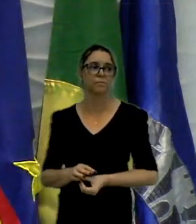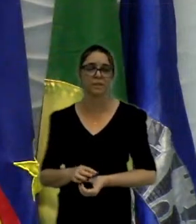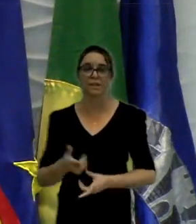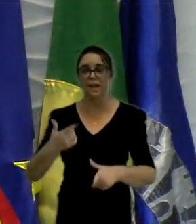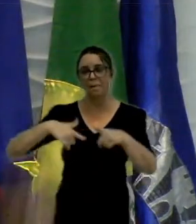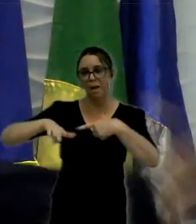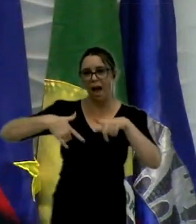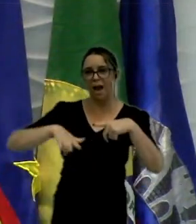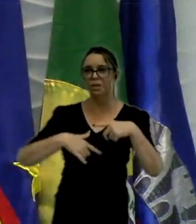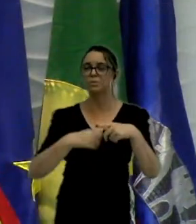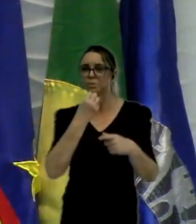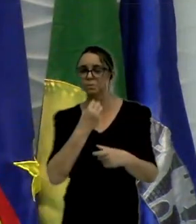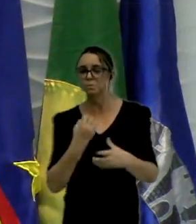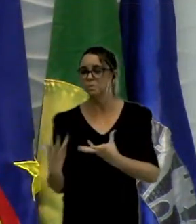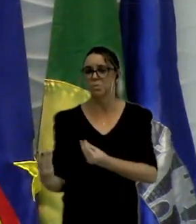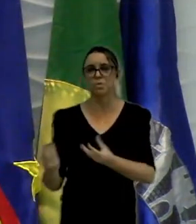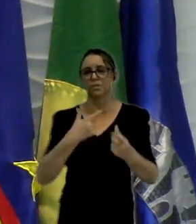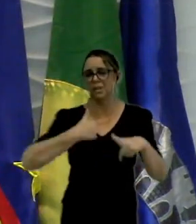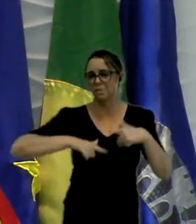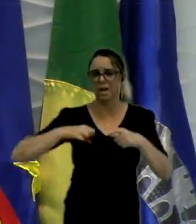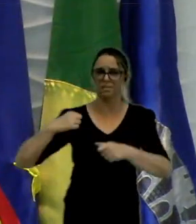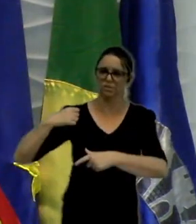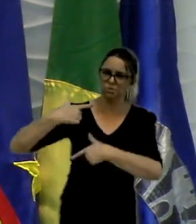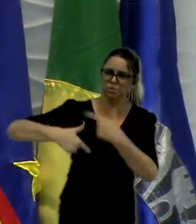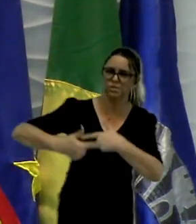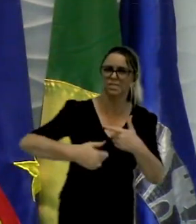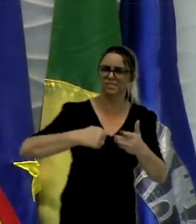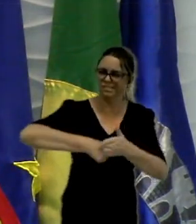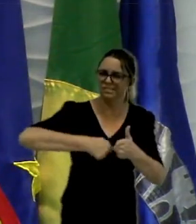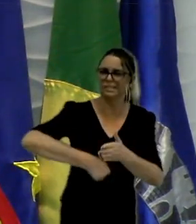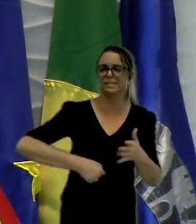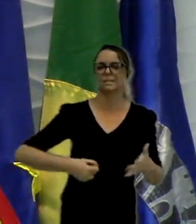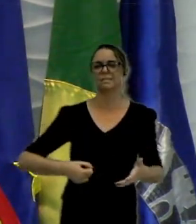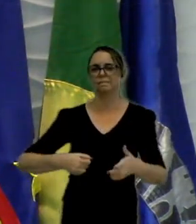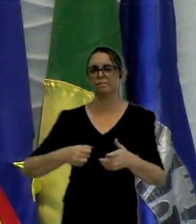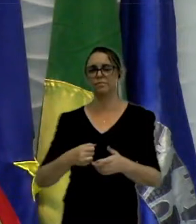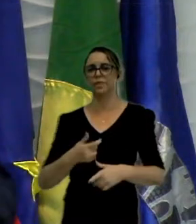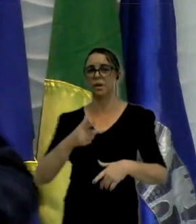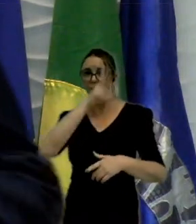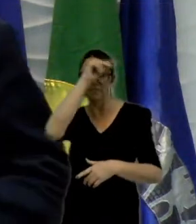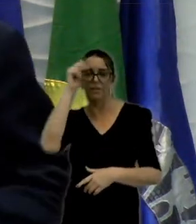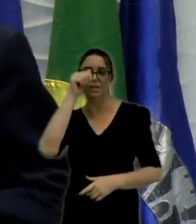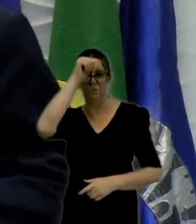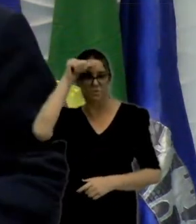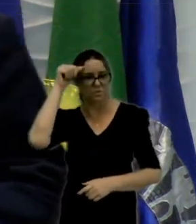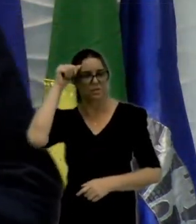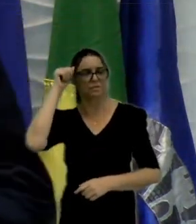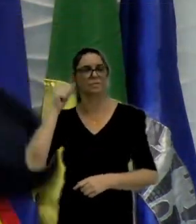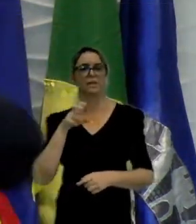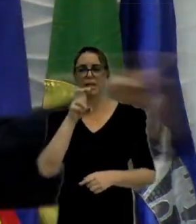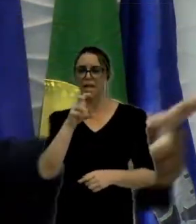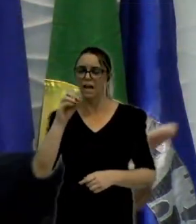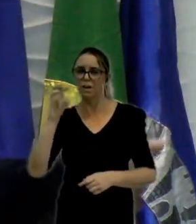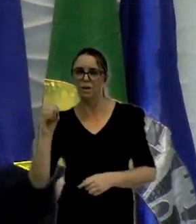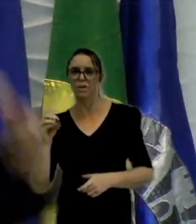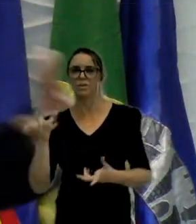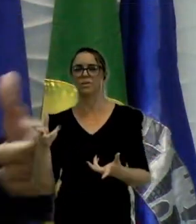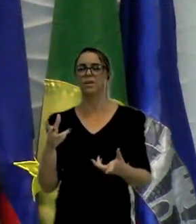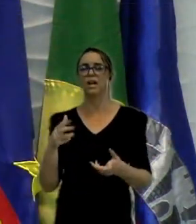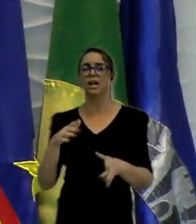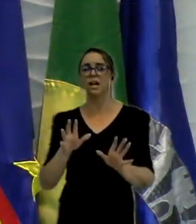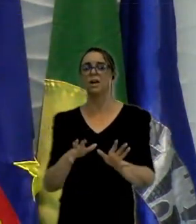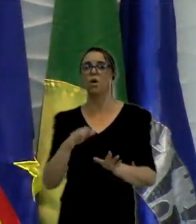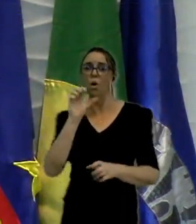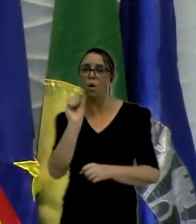trabalho, com muita luta, do prefeito Alexandre Batité, que antes a própria deputada não conseguiu